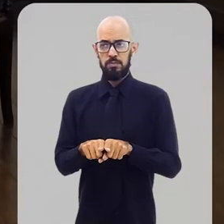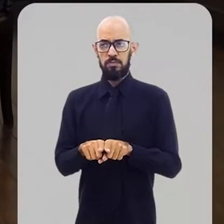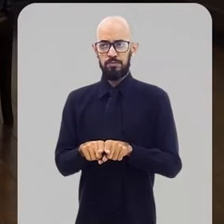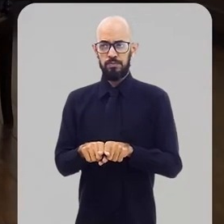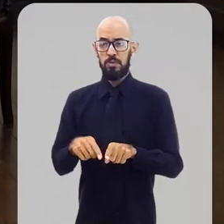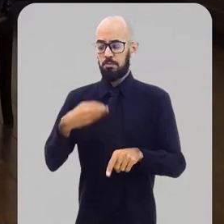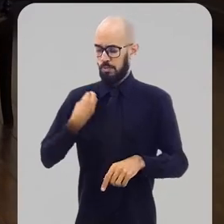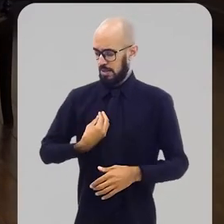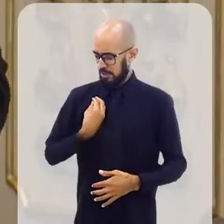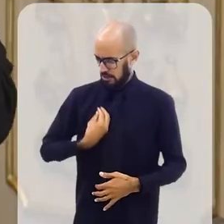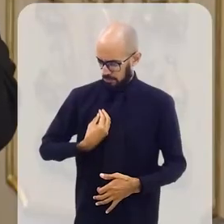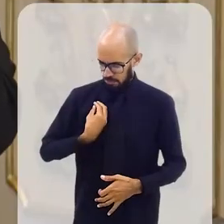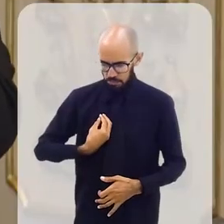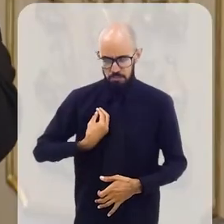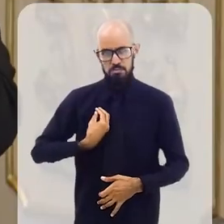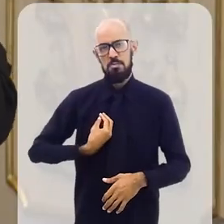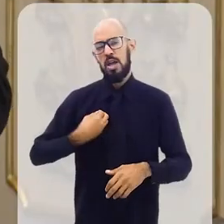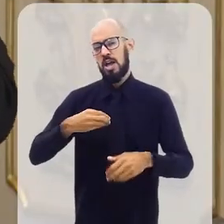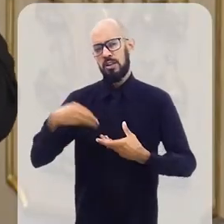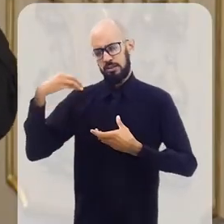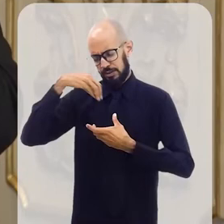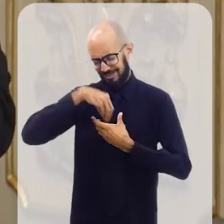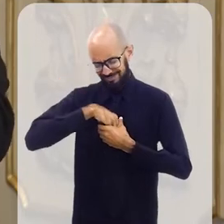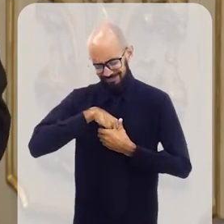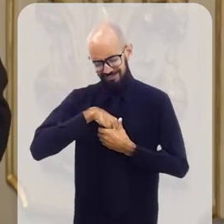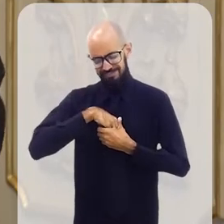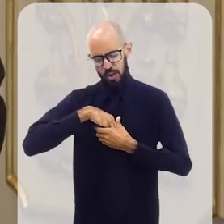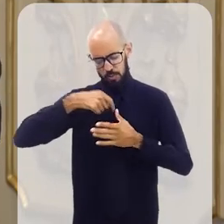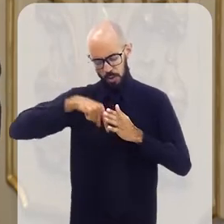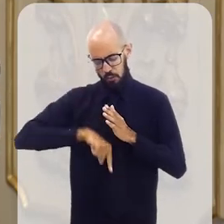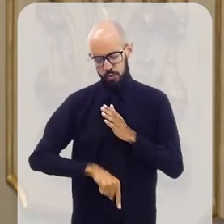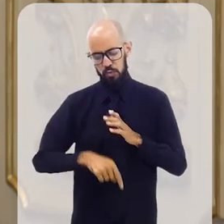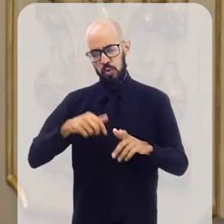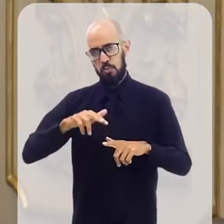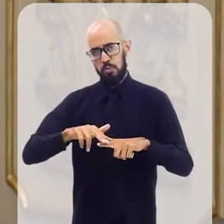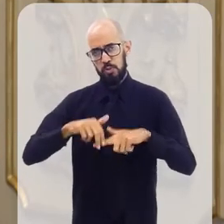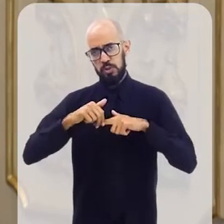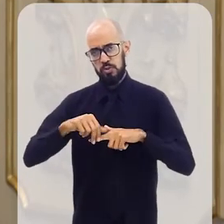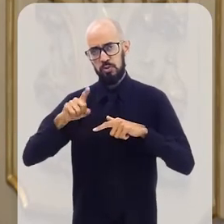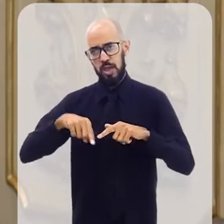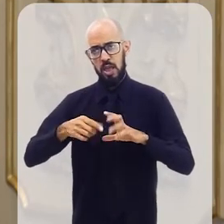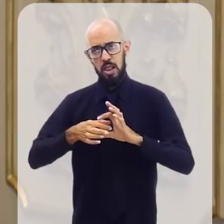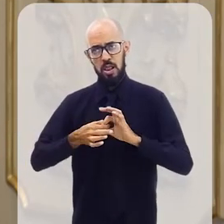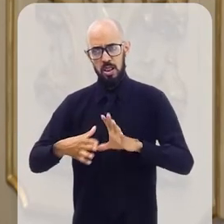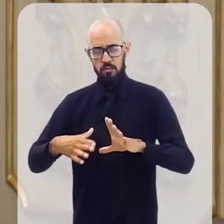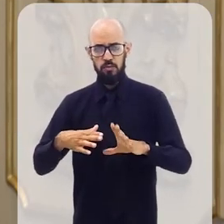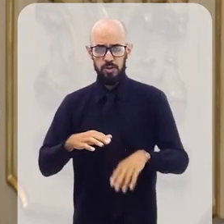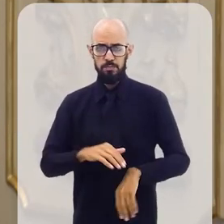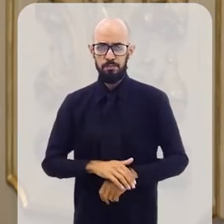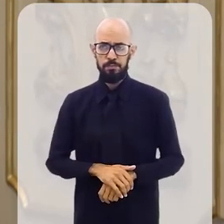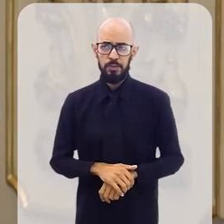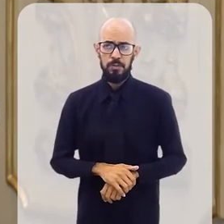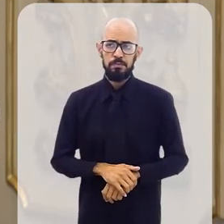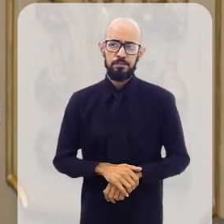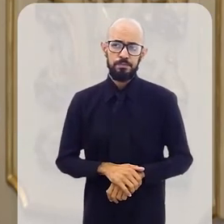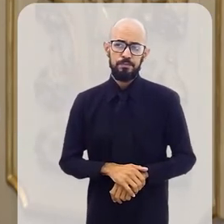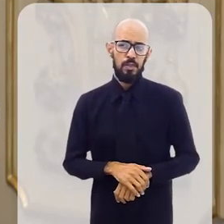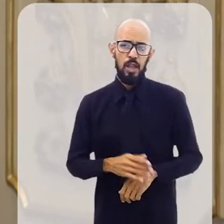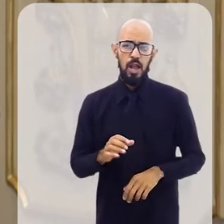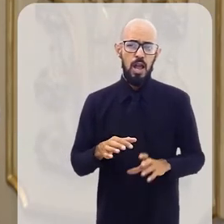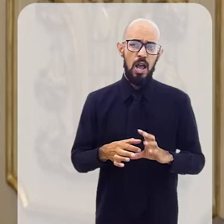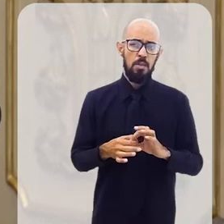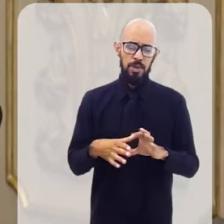algo que vai participar do Sul interiorização ela por isso é livre é o a questão da liberdade